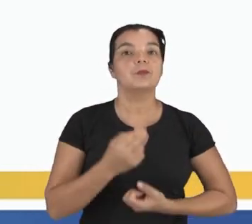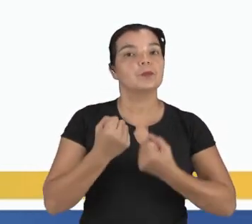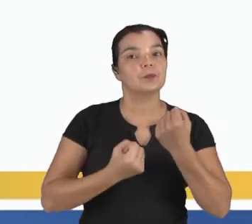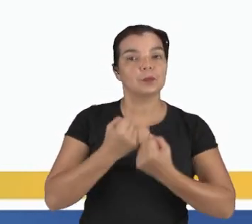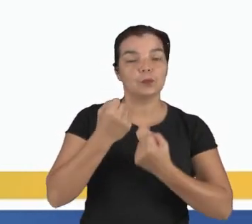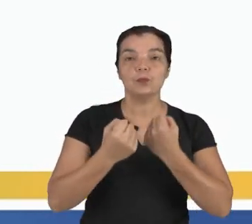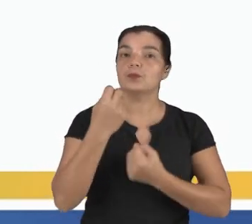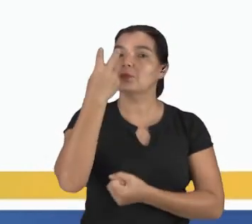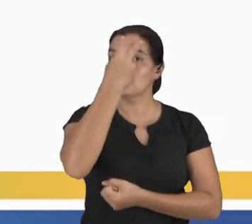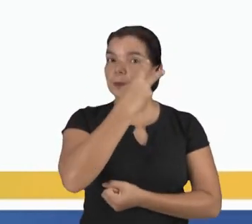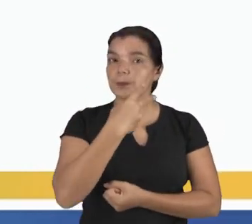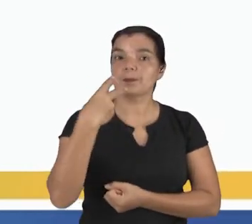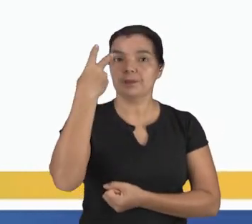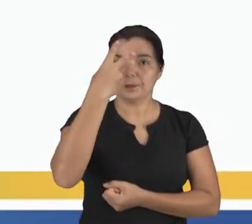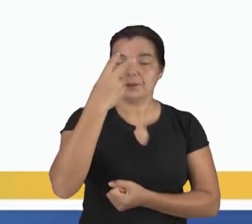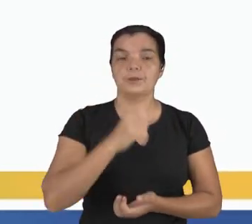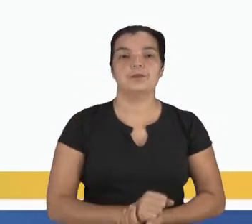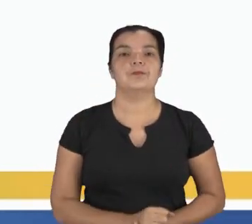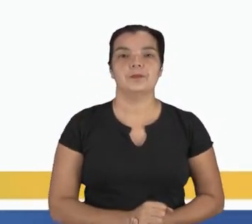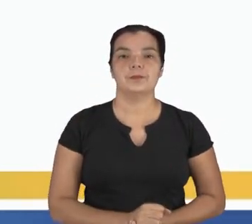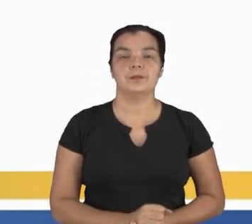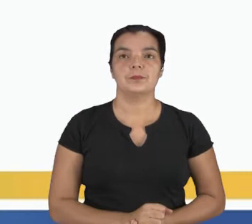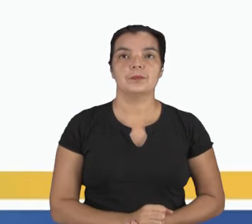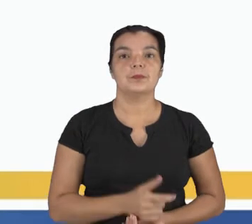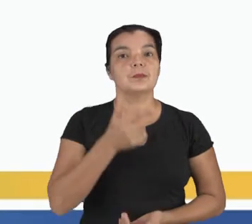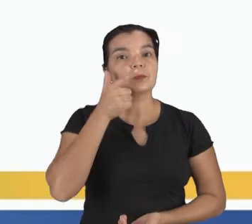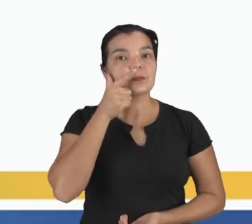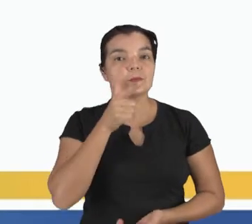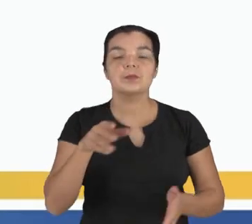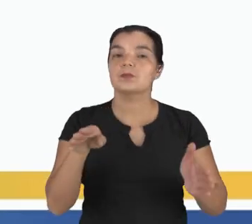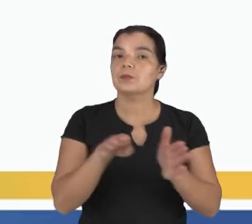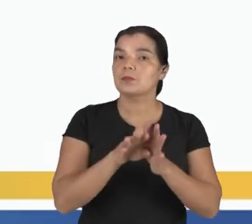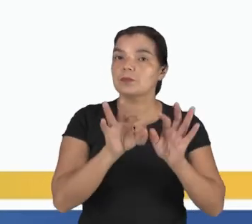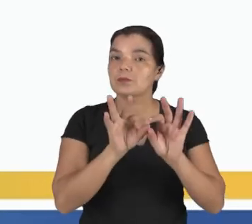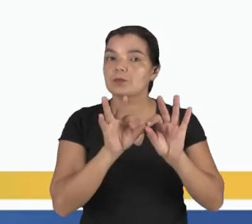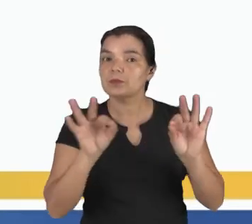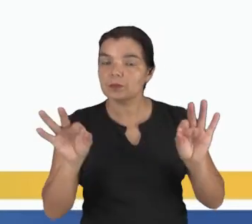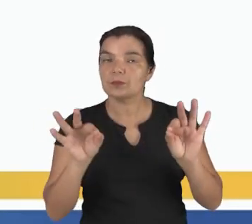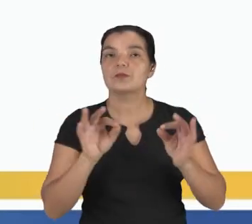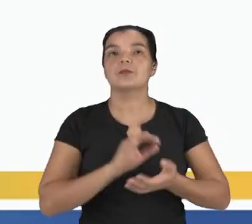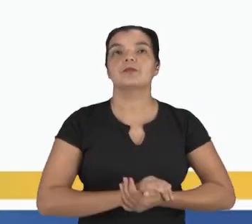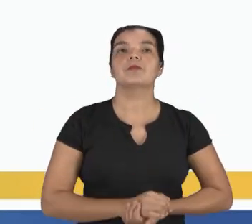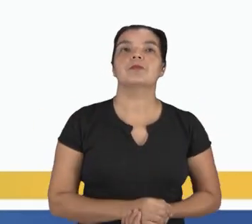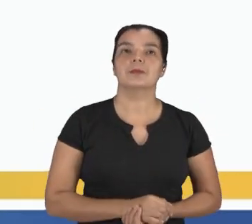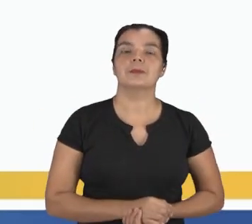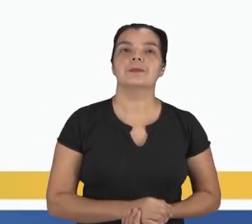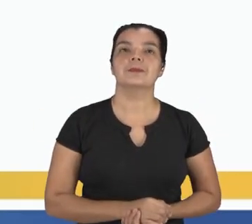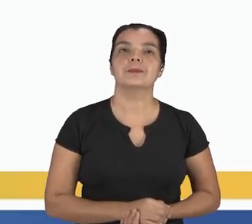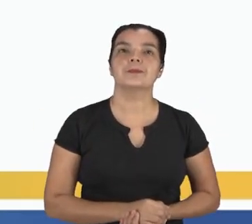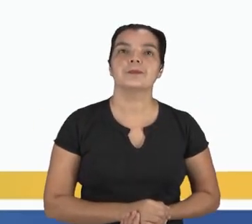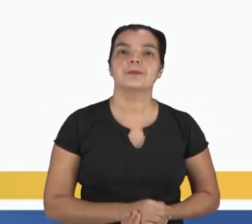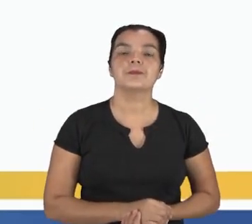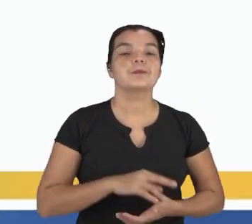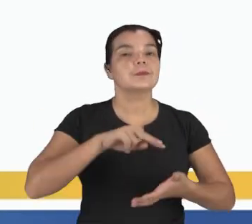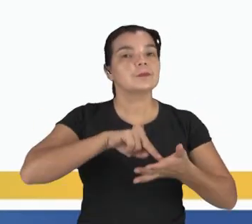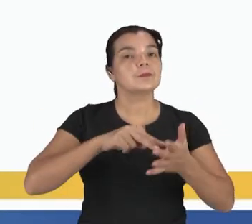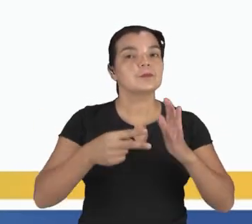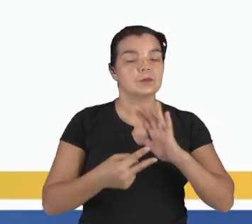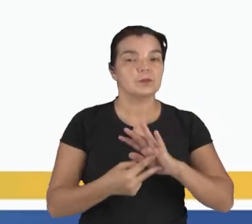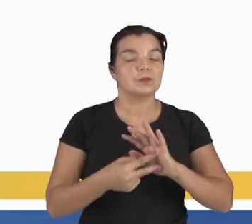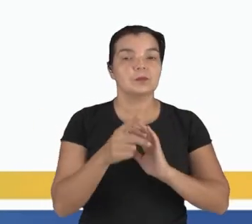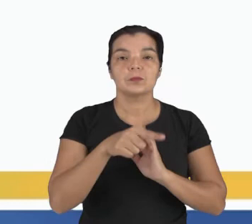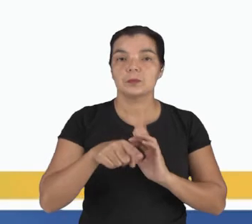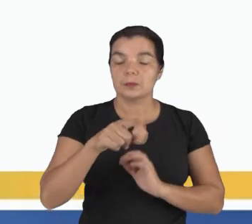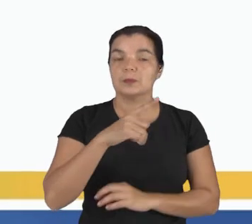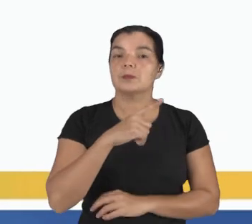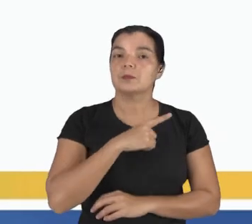automóvel gasta 2 horas para realizar um determinado percurso. Isso quer dizer, é como se